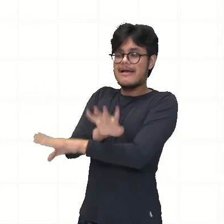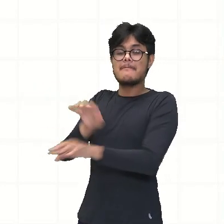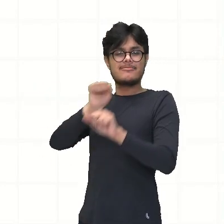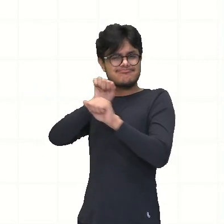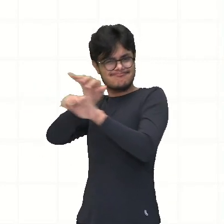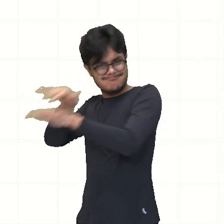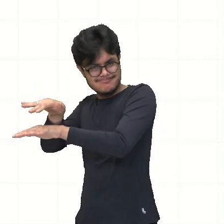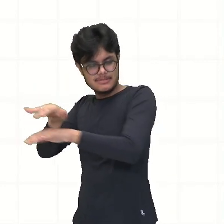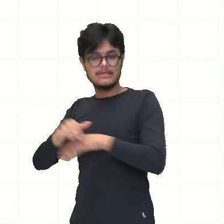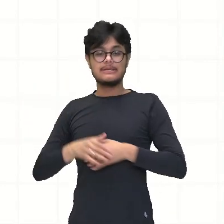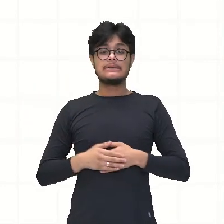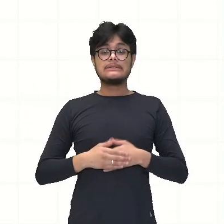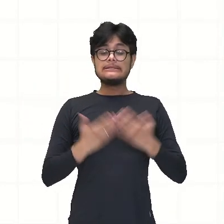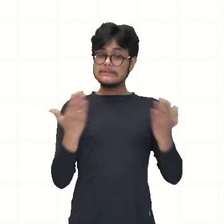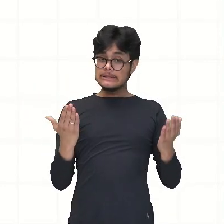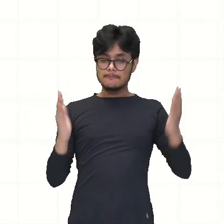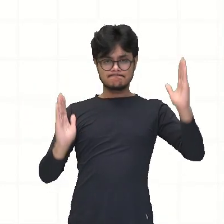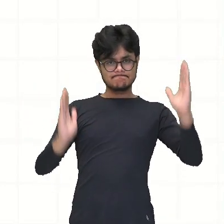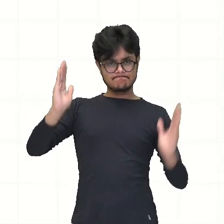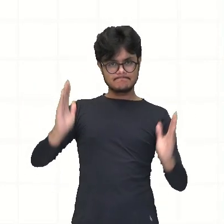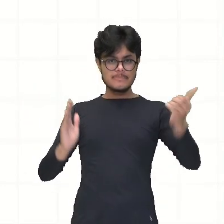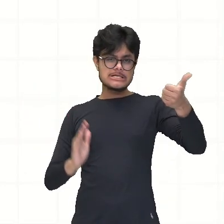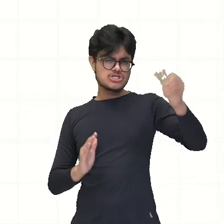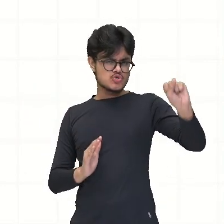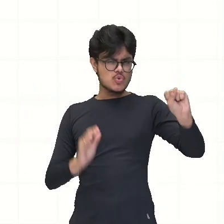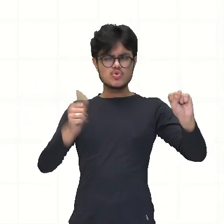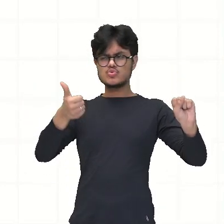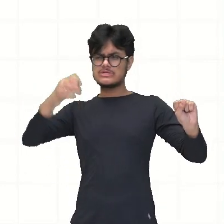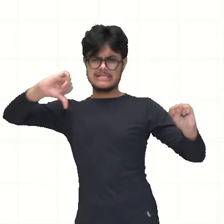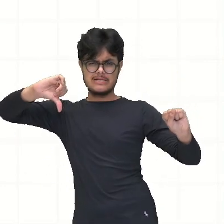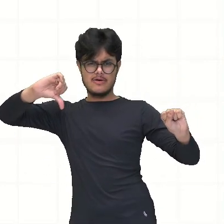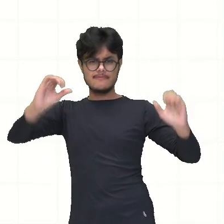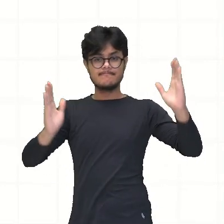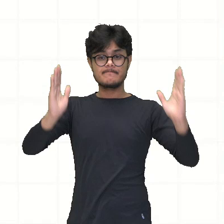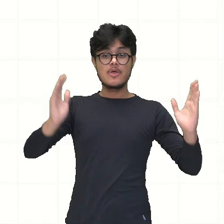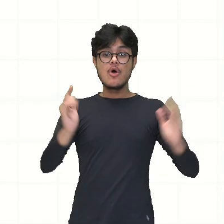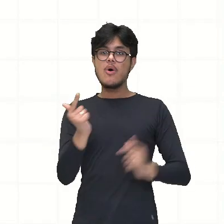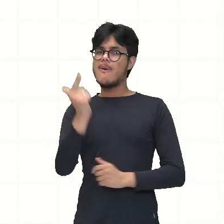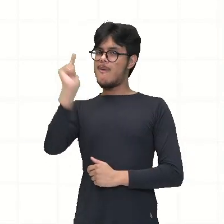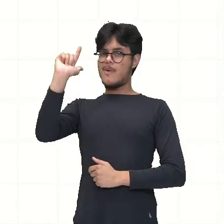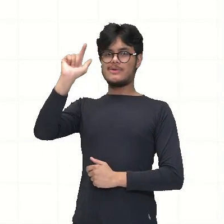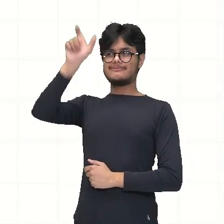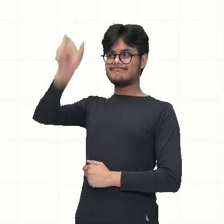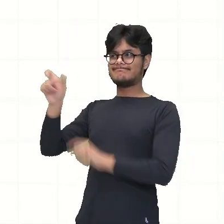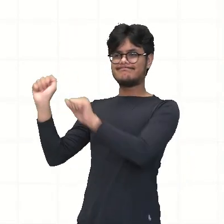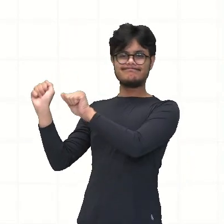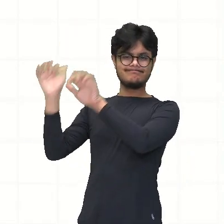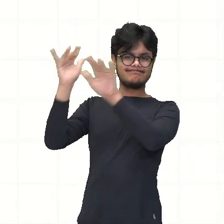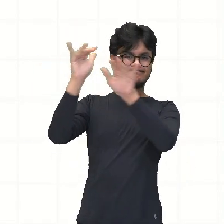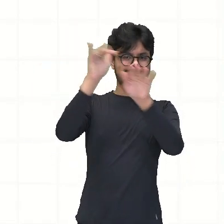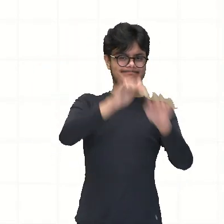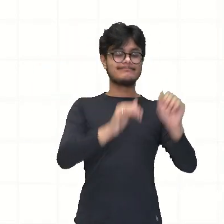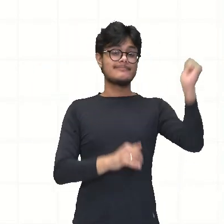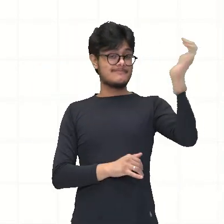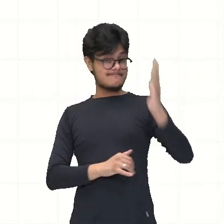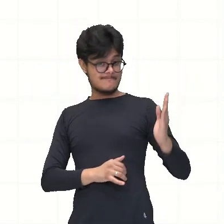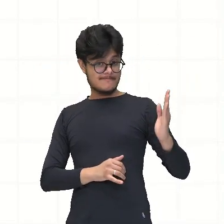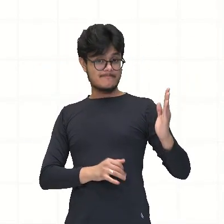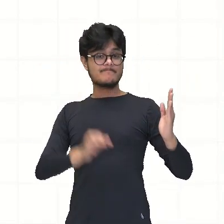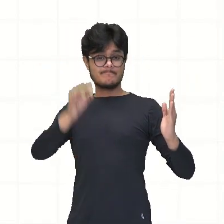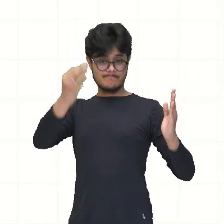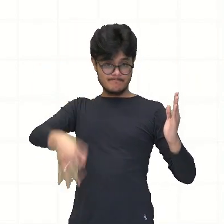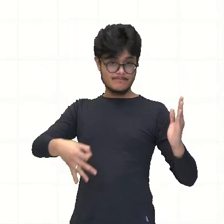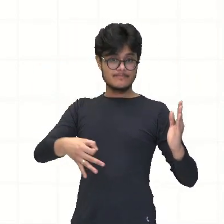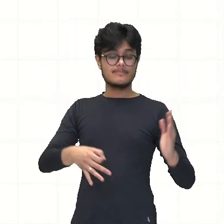os séculos XVIII e XIX, a gente já vai observar um outro fluxo, uma outra porta de entrada, né,